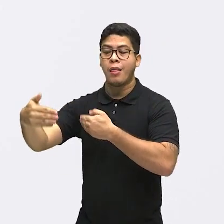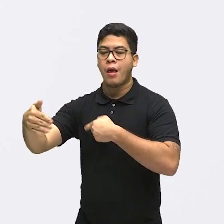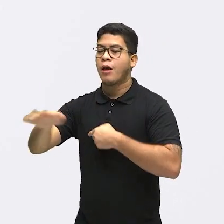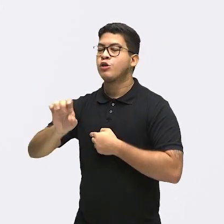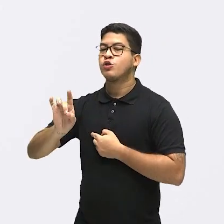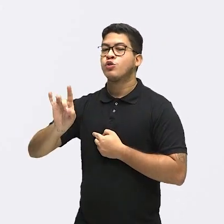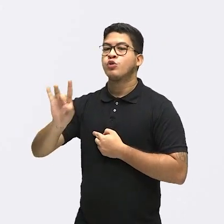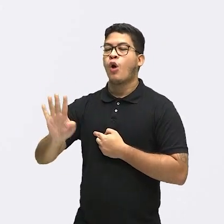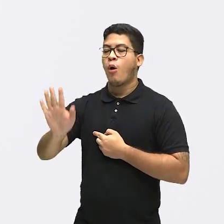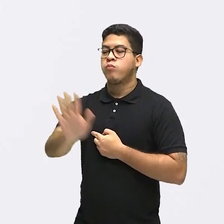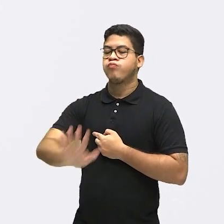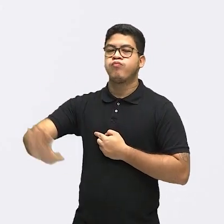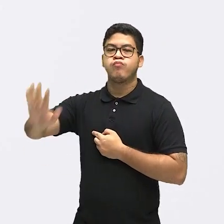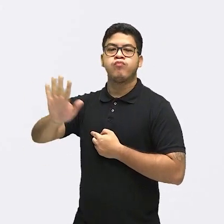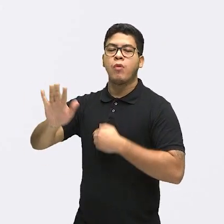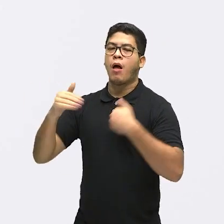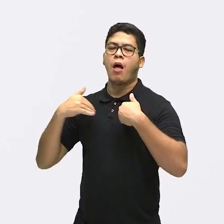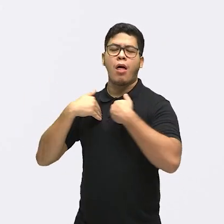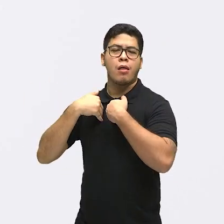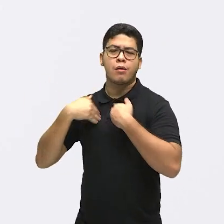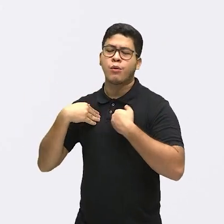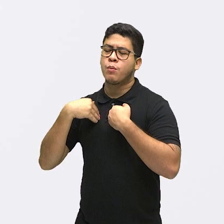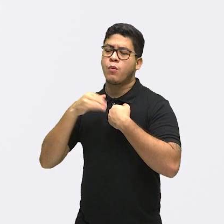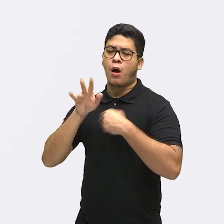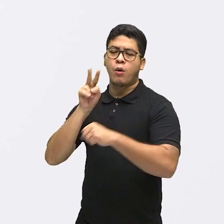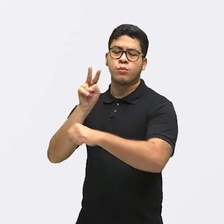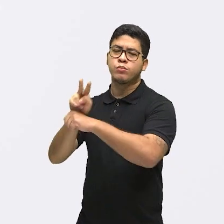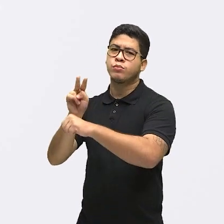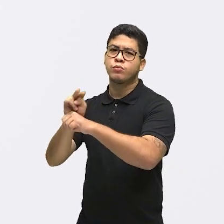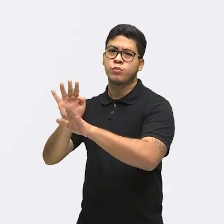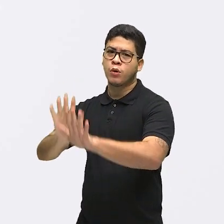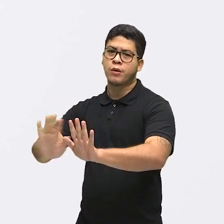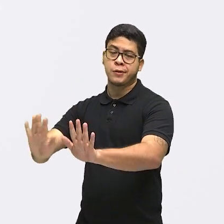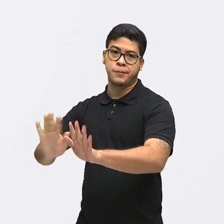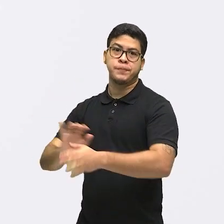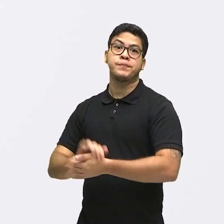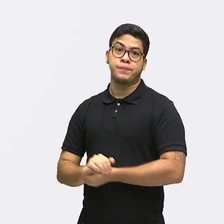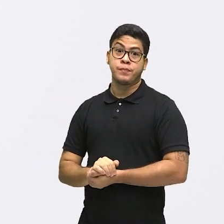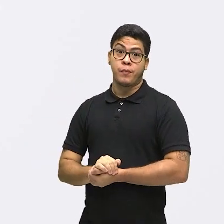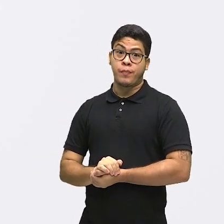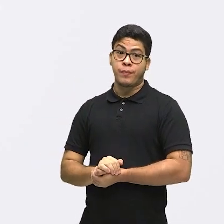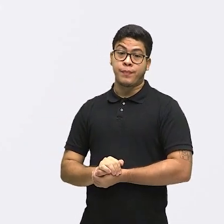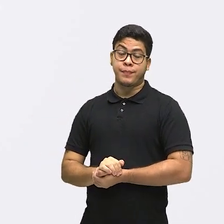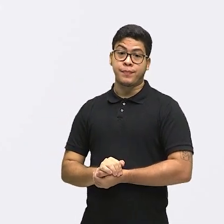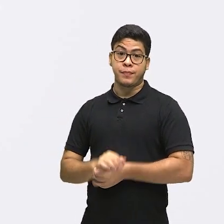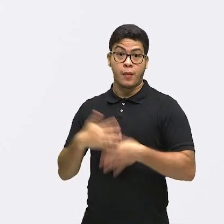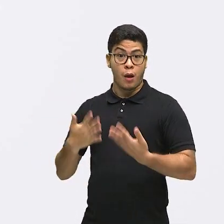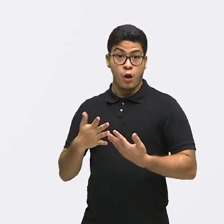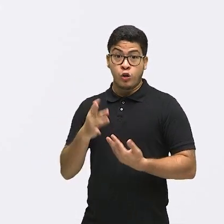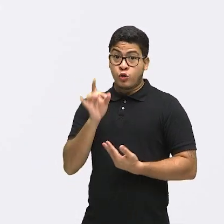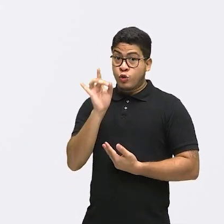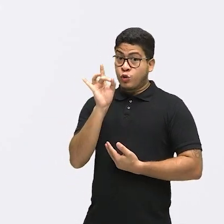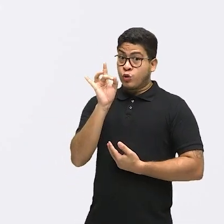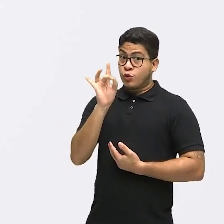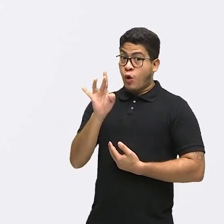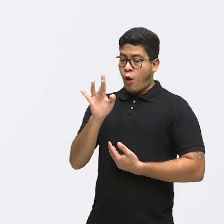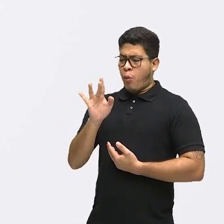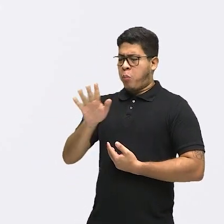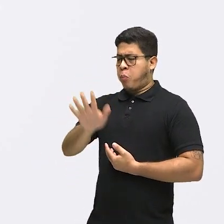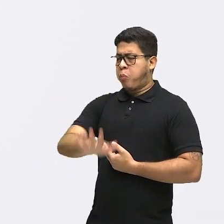proibida. Nesses espaços, a entrada de seres humanos é proibida. Somente